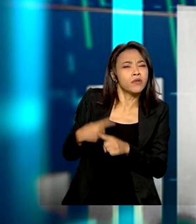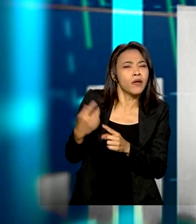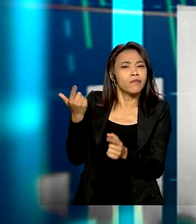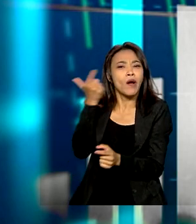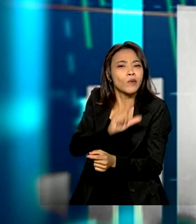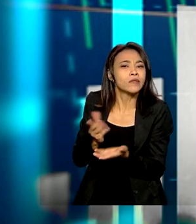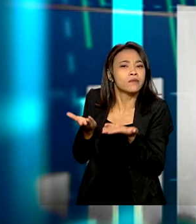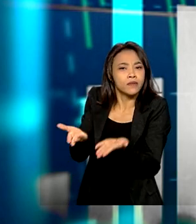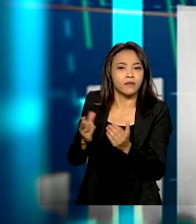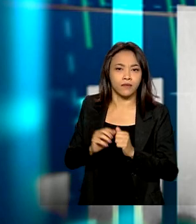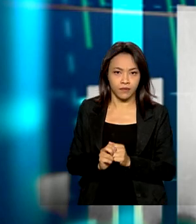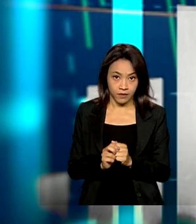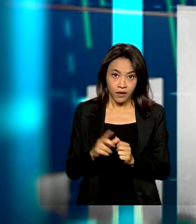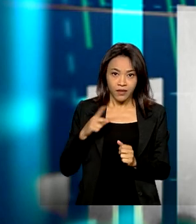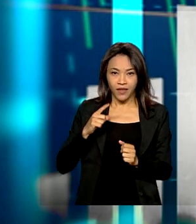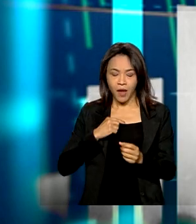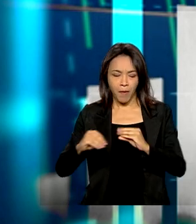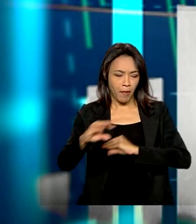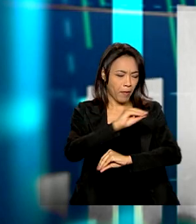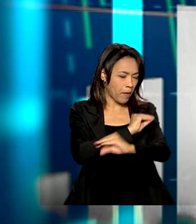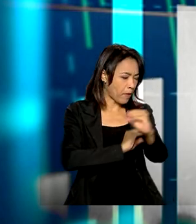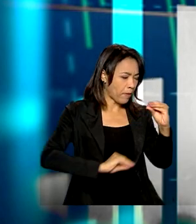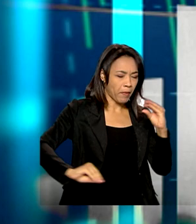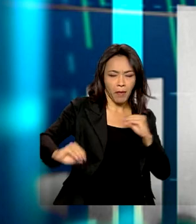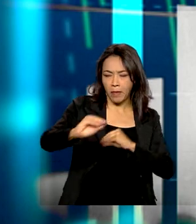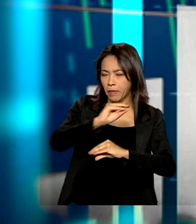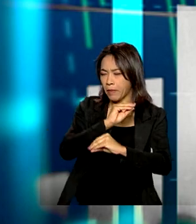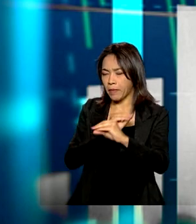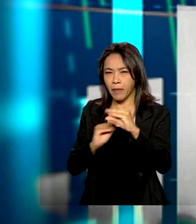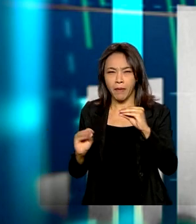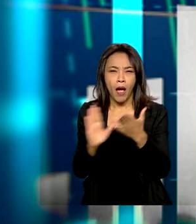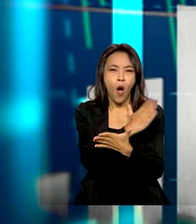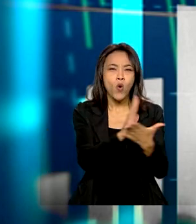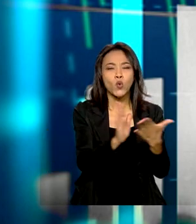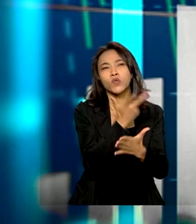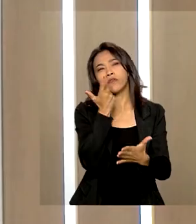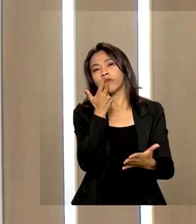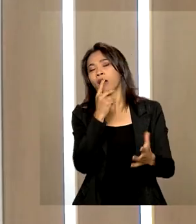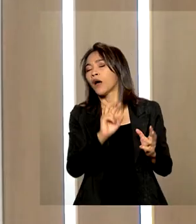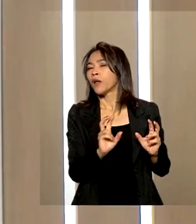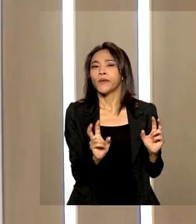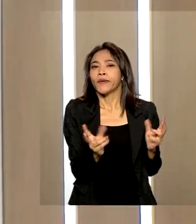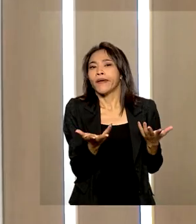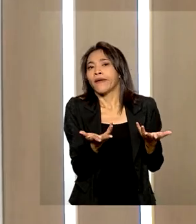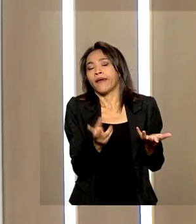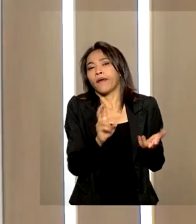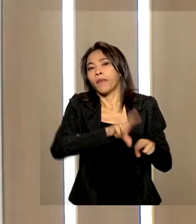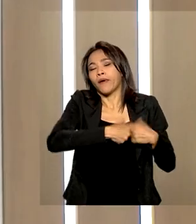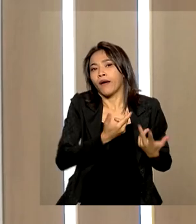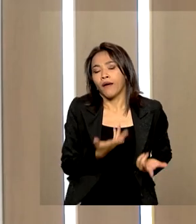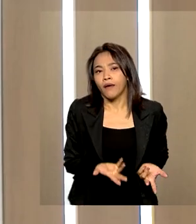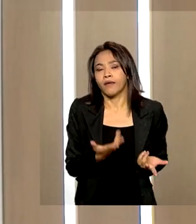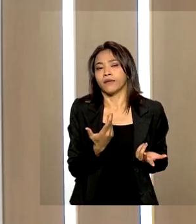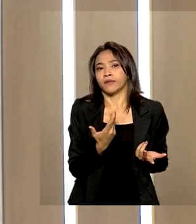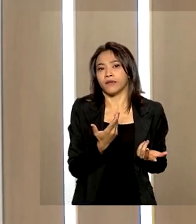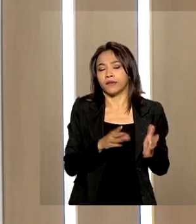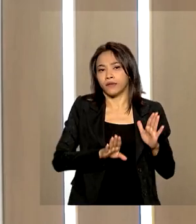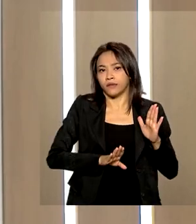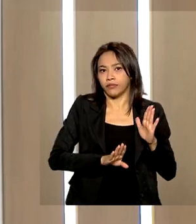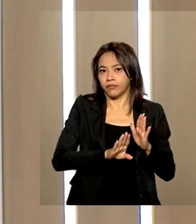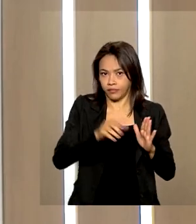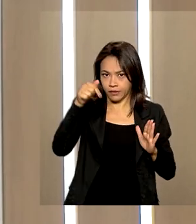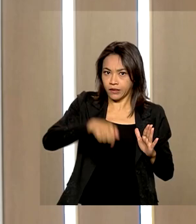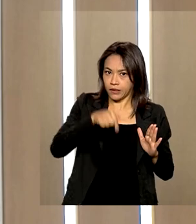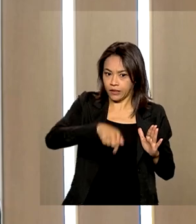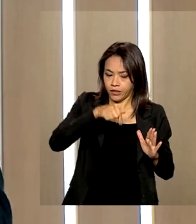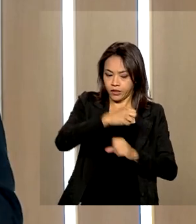Aqui há muita controvérsia dentro da literatura, muitos autores afirmando que as exportações de 2021 e agora no